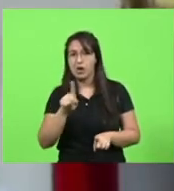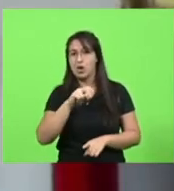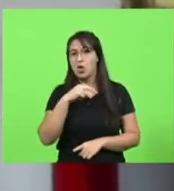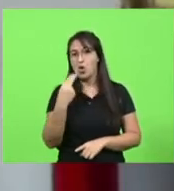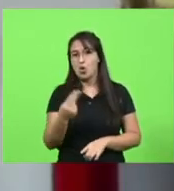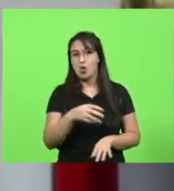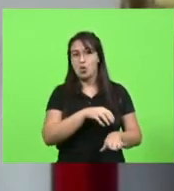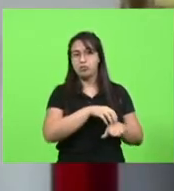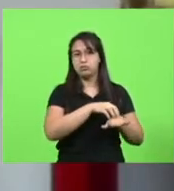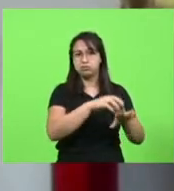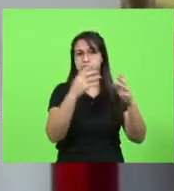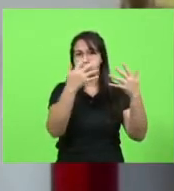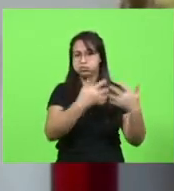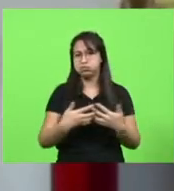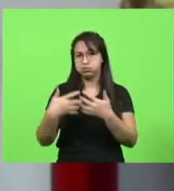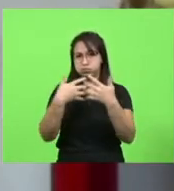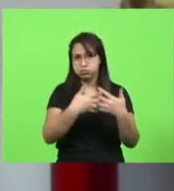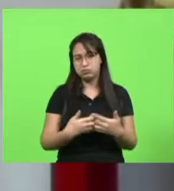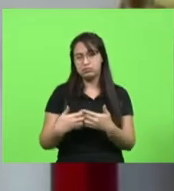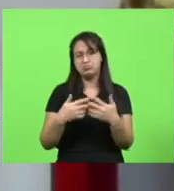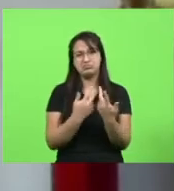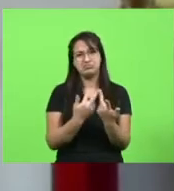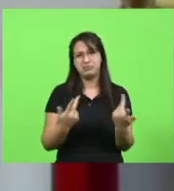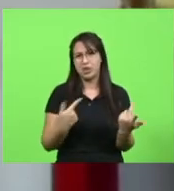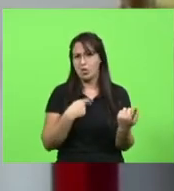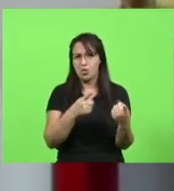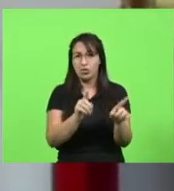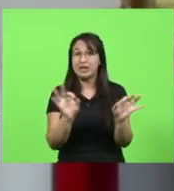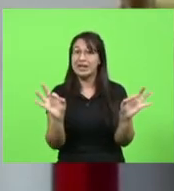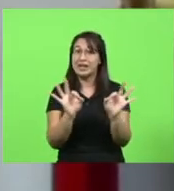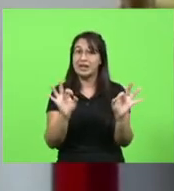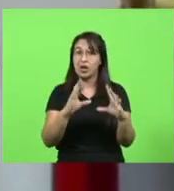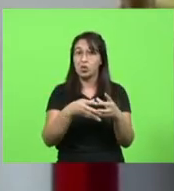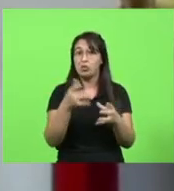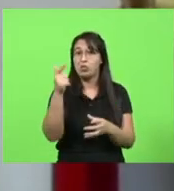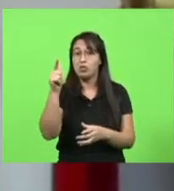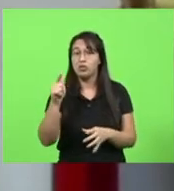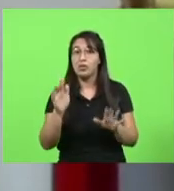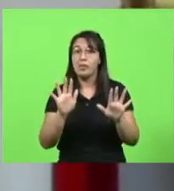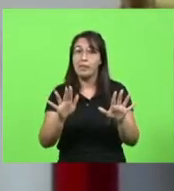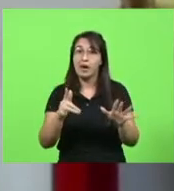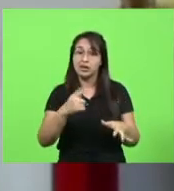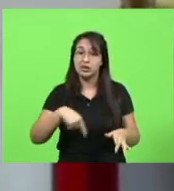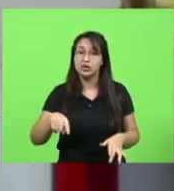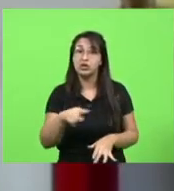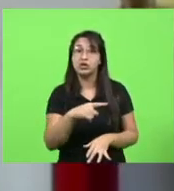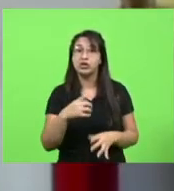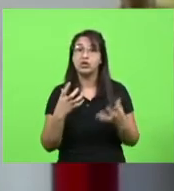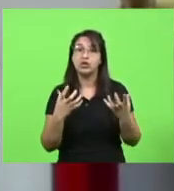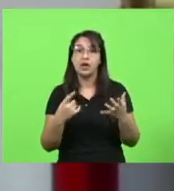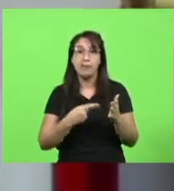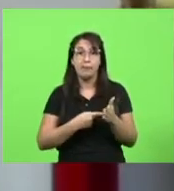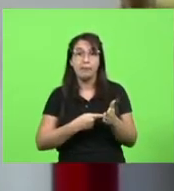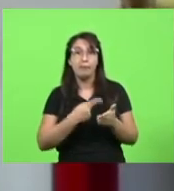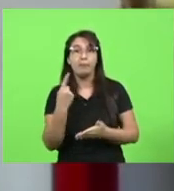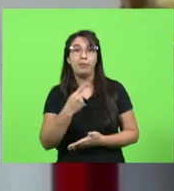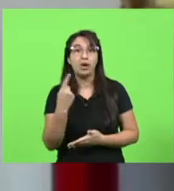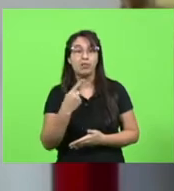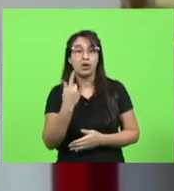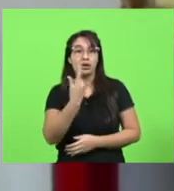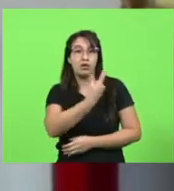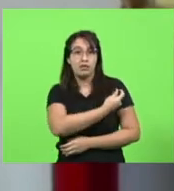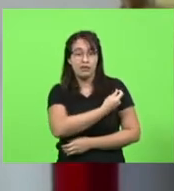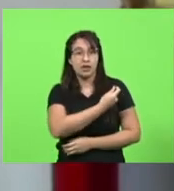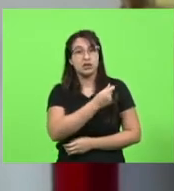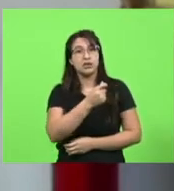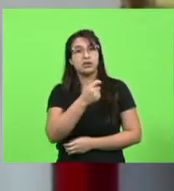nada contra outras categorias profissionais, nada contra. Mas nós não queremos isso. Nós queremos que, no primeiro momento, seja vacinado